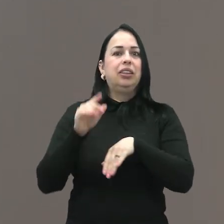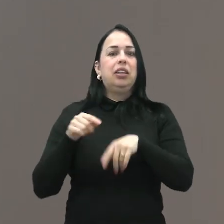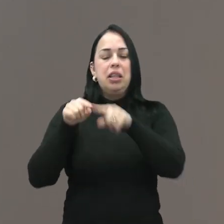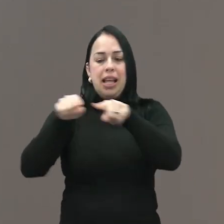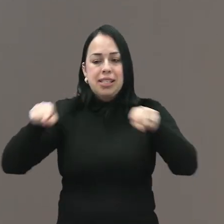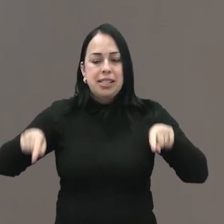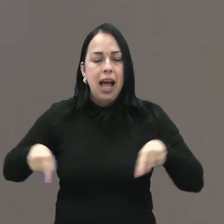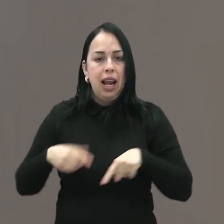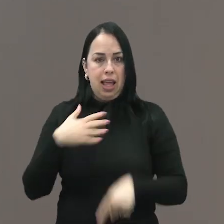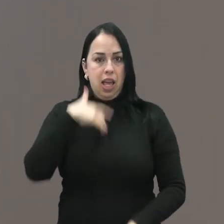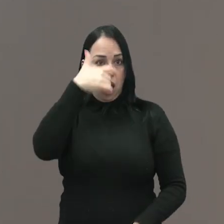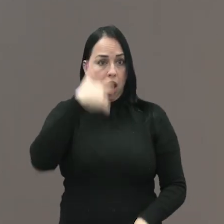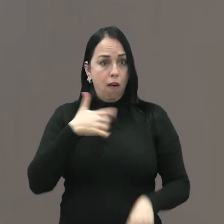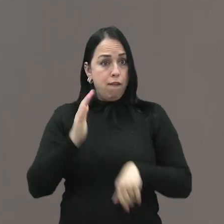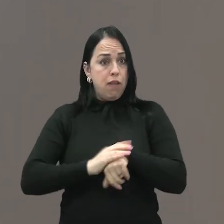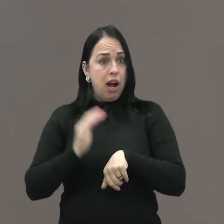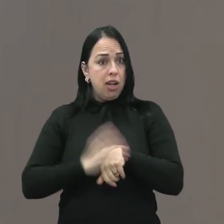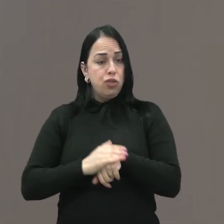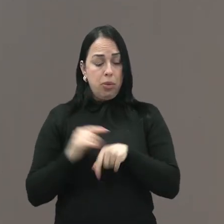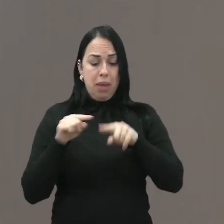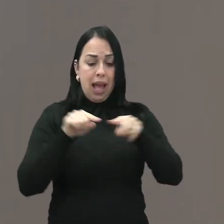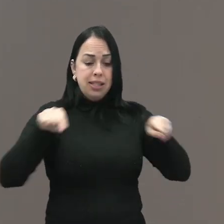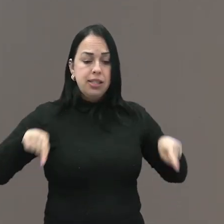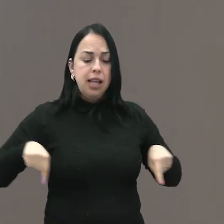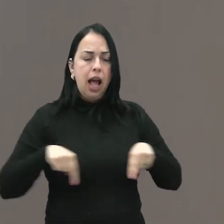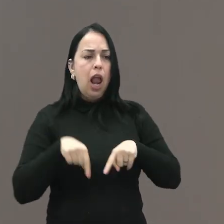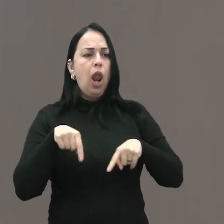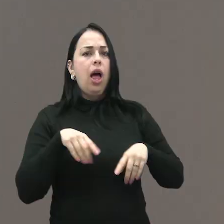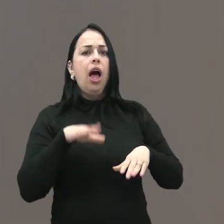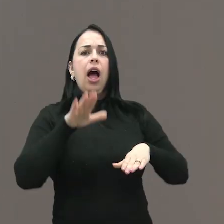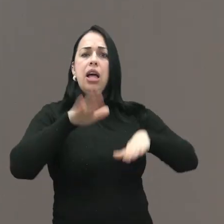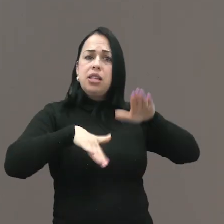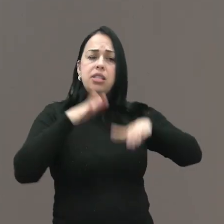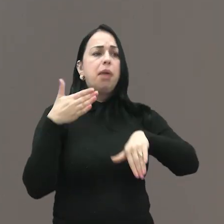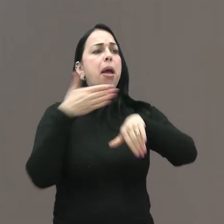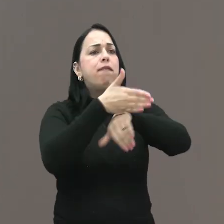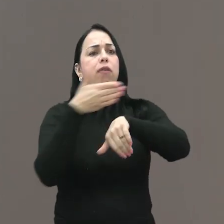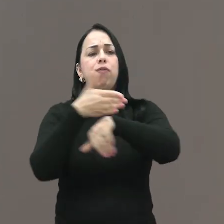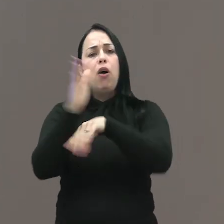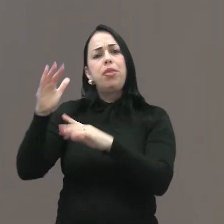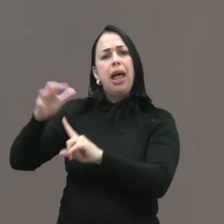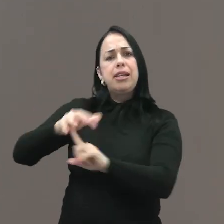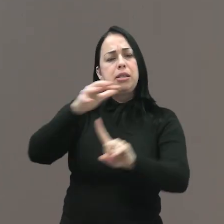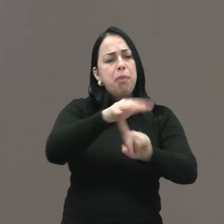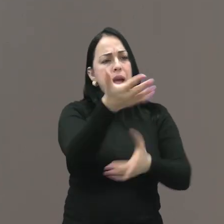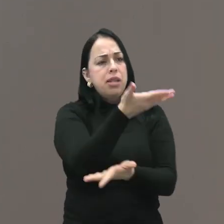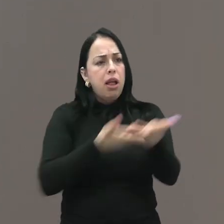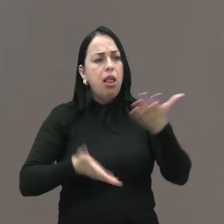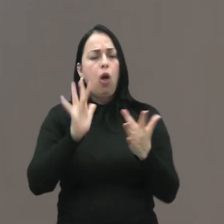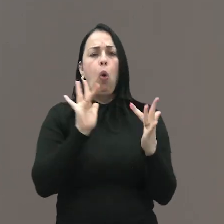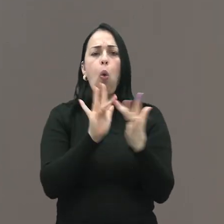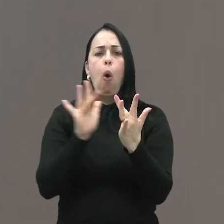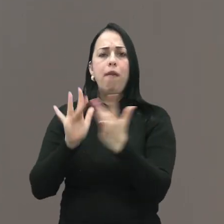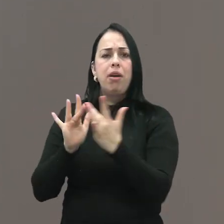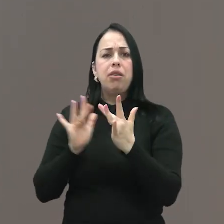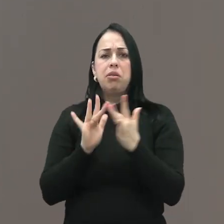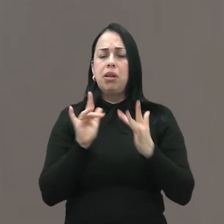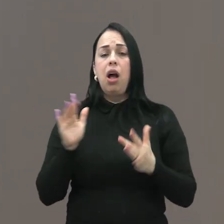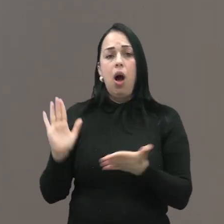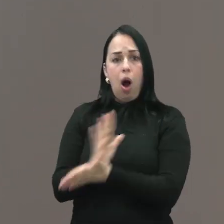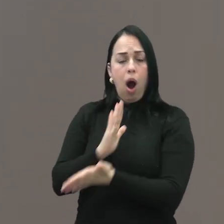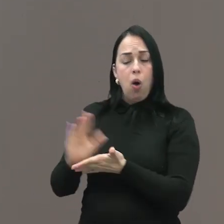Gabinete itinerante, gabinete no bairro, eu mesmo faço muito conversas nas praças. Então acho que são